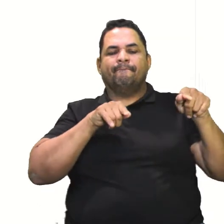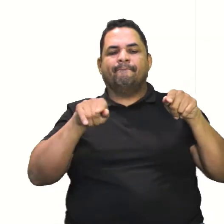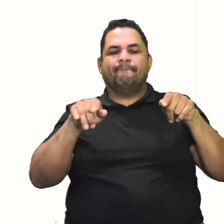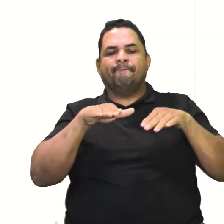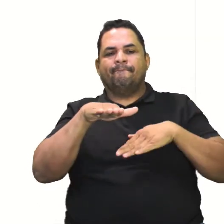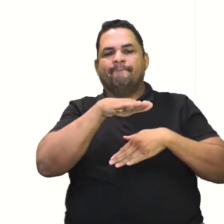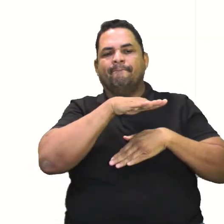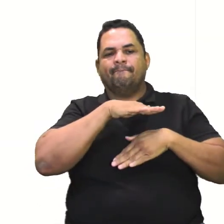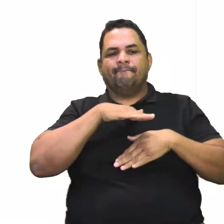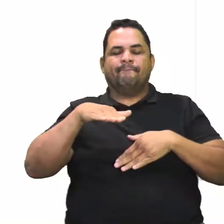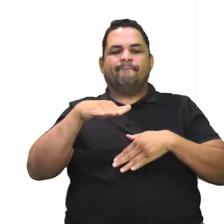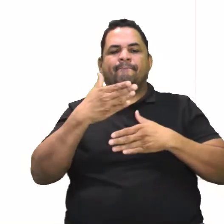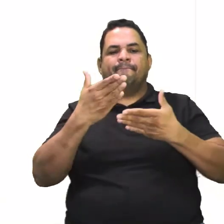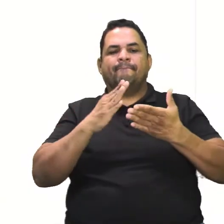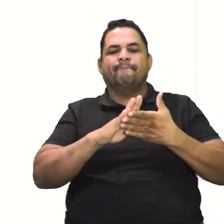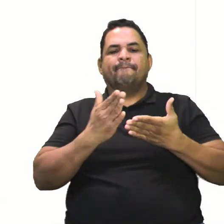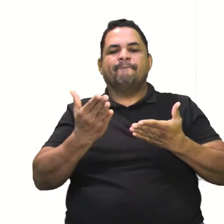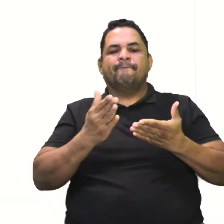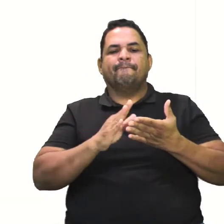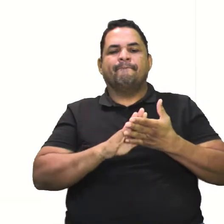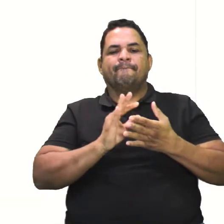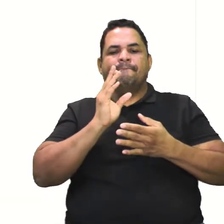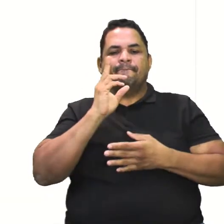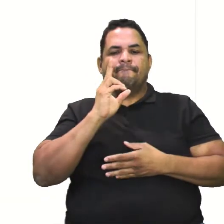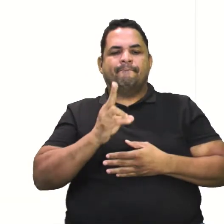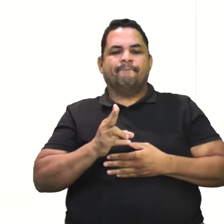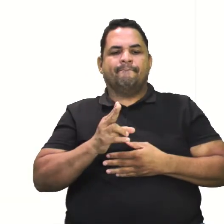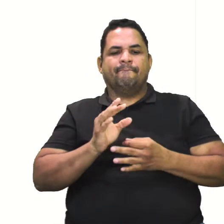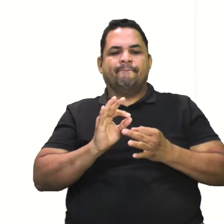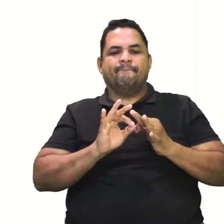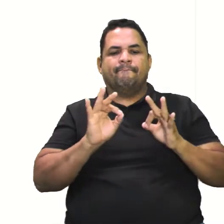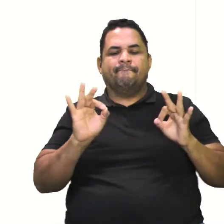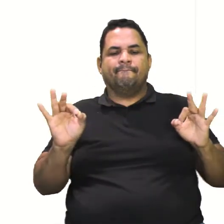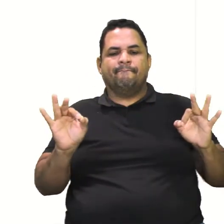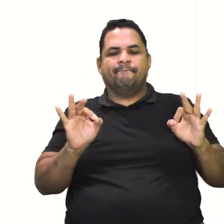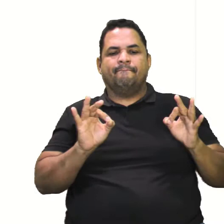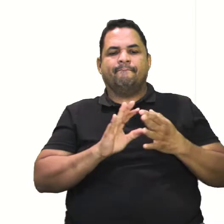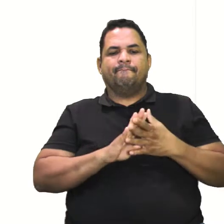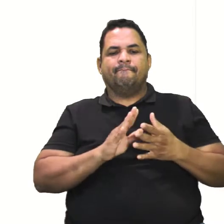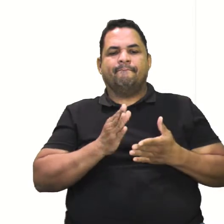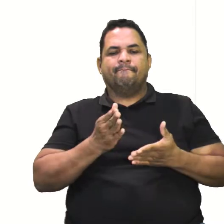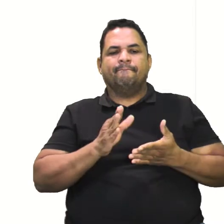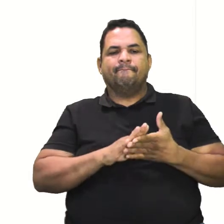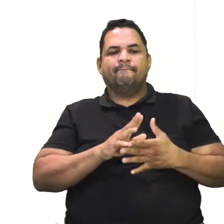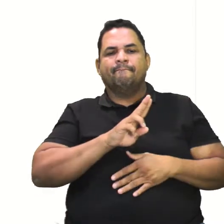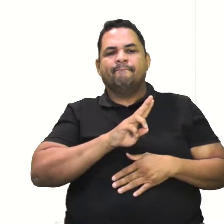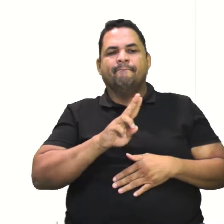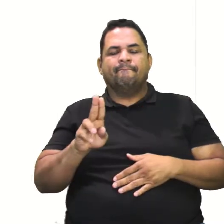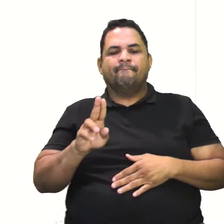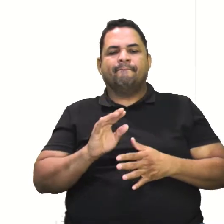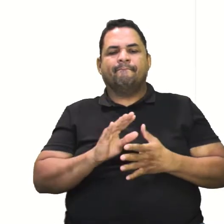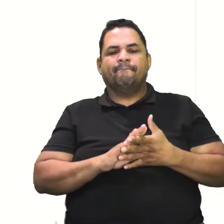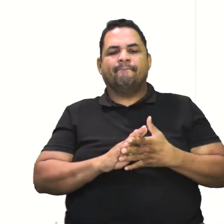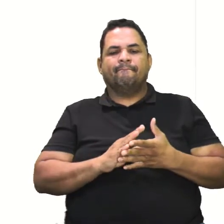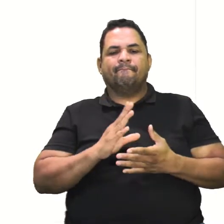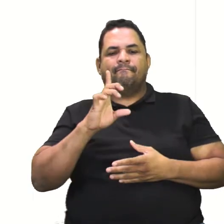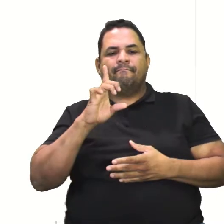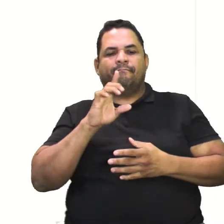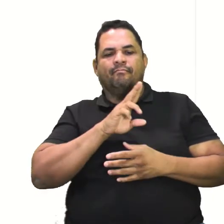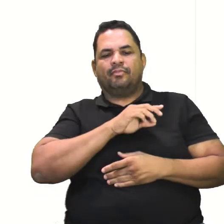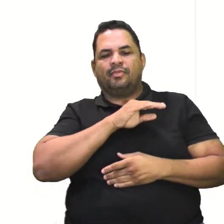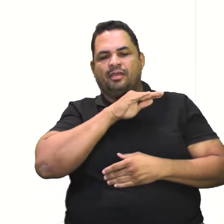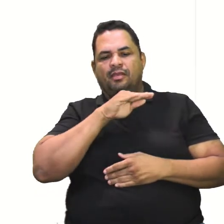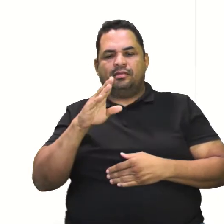do plano que distam igualmente de uma reta fixa D, chamada de reta